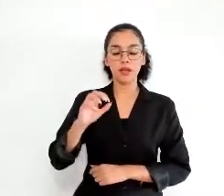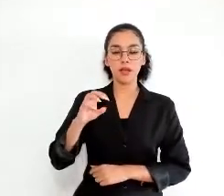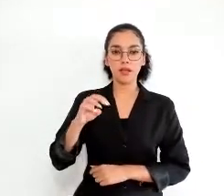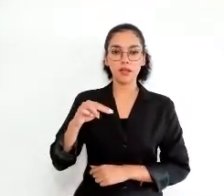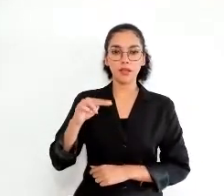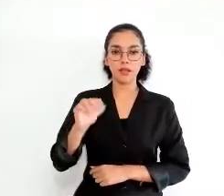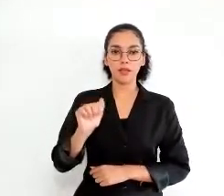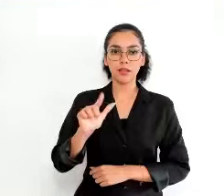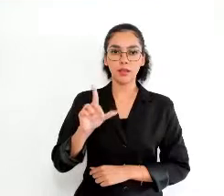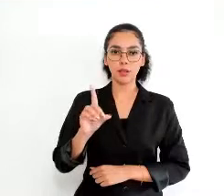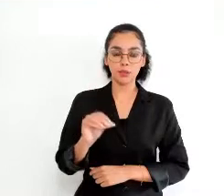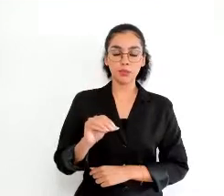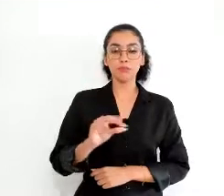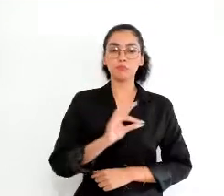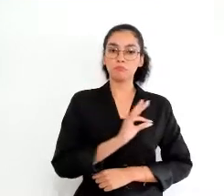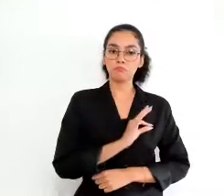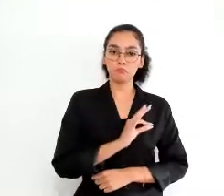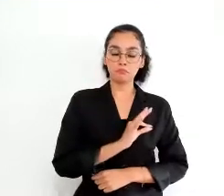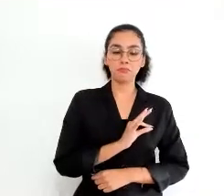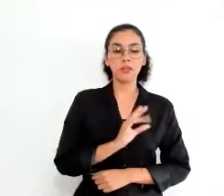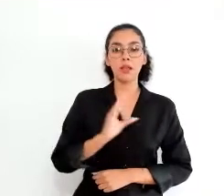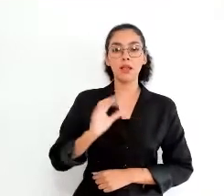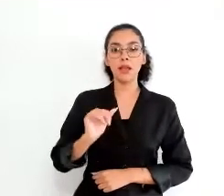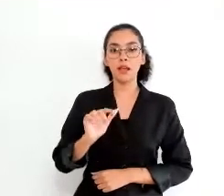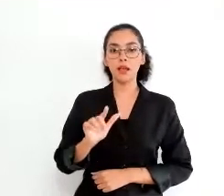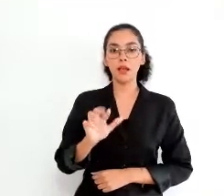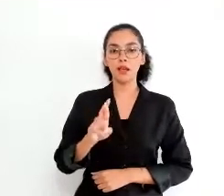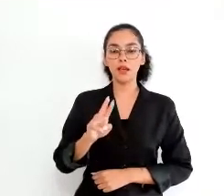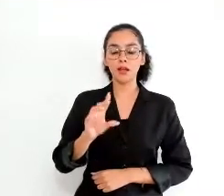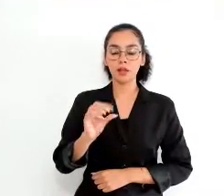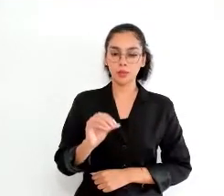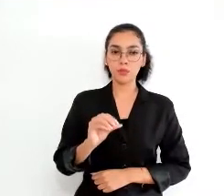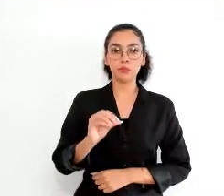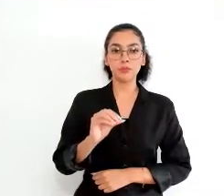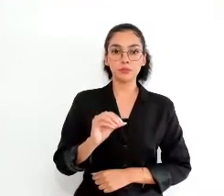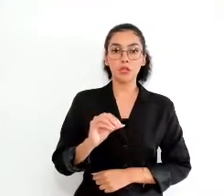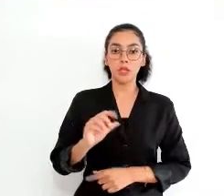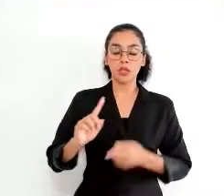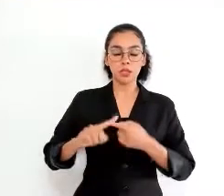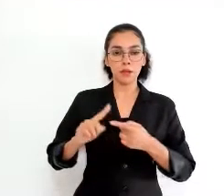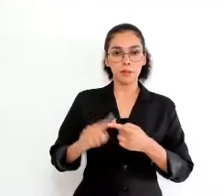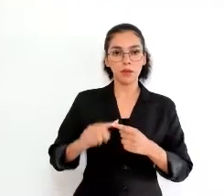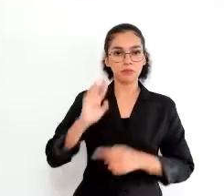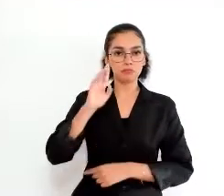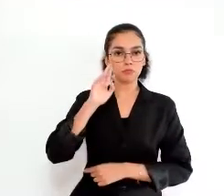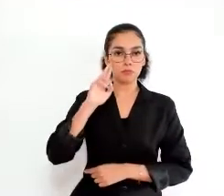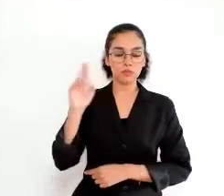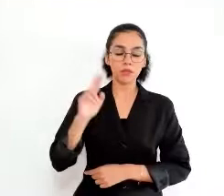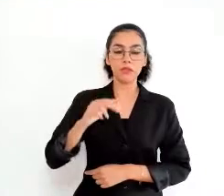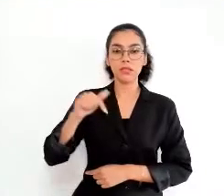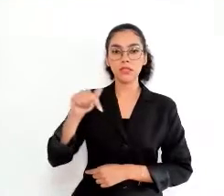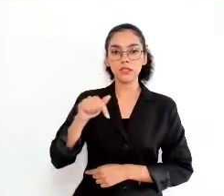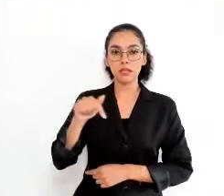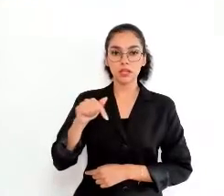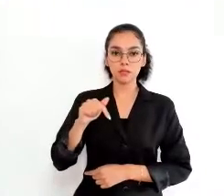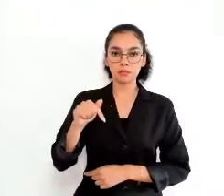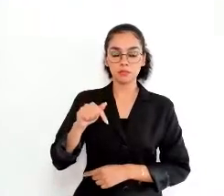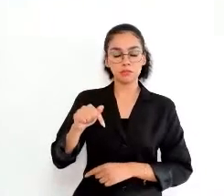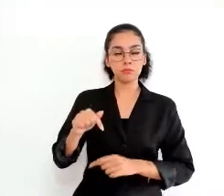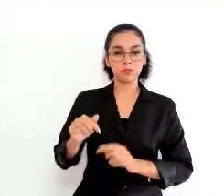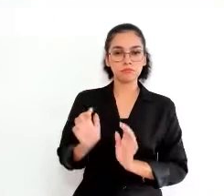José Rocha Lima, comandante da 7ª Brigada de Infantaria Motorizada, advogado, professor